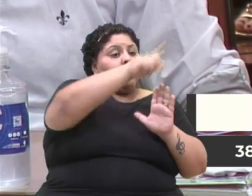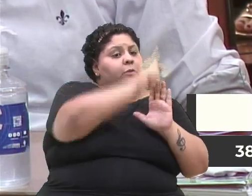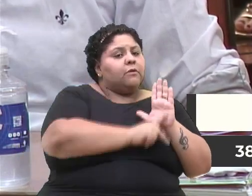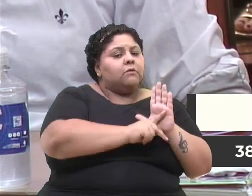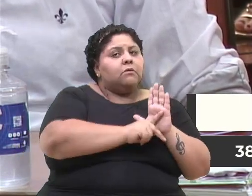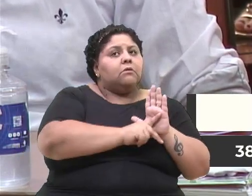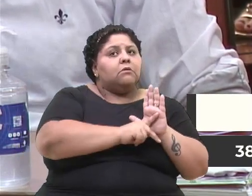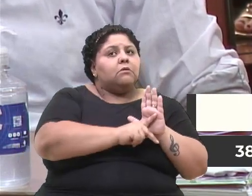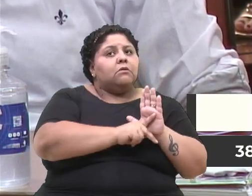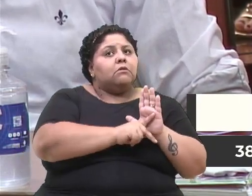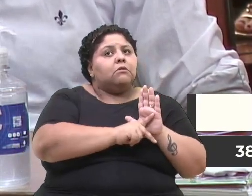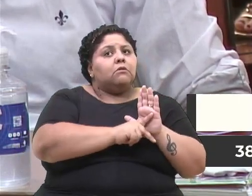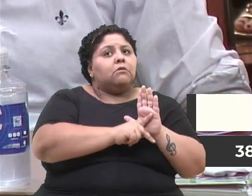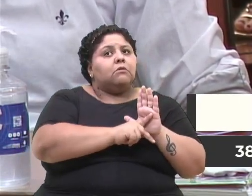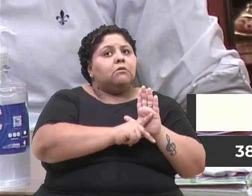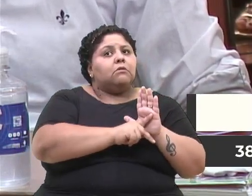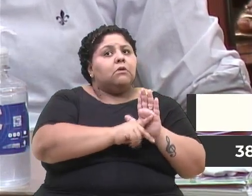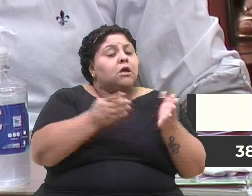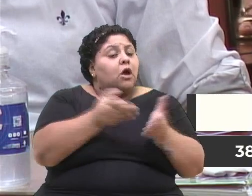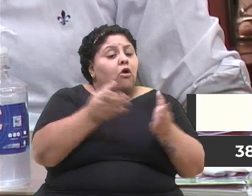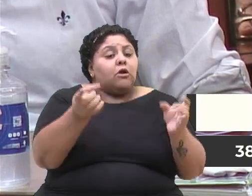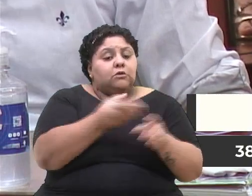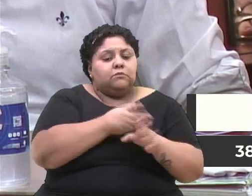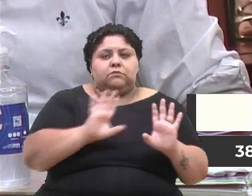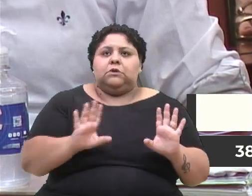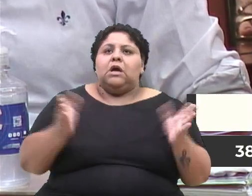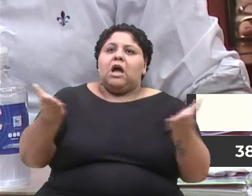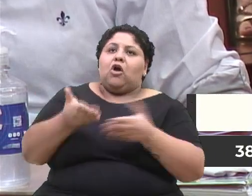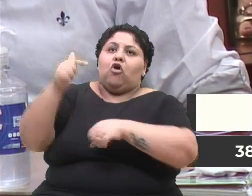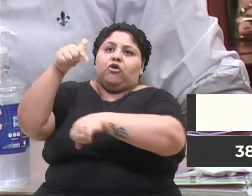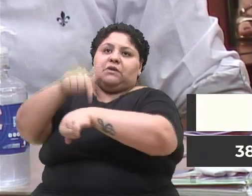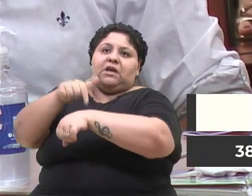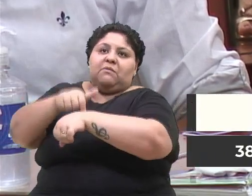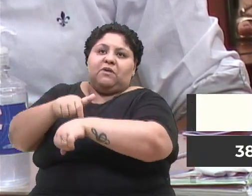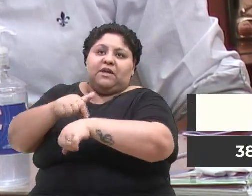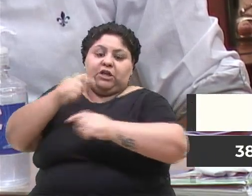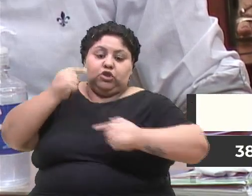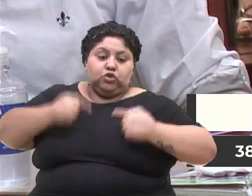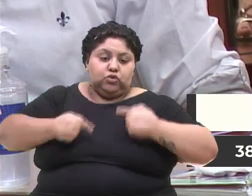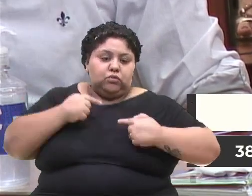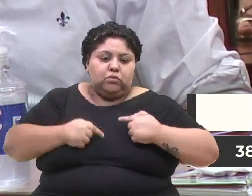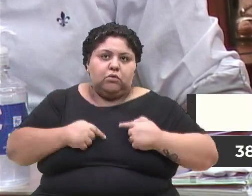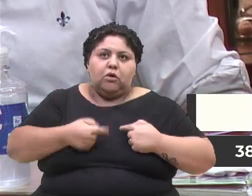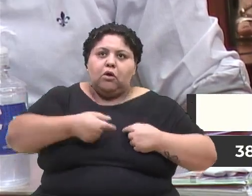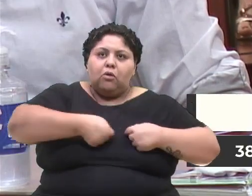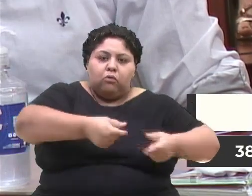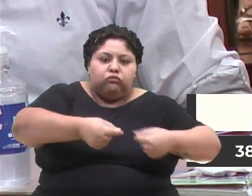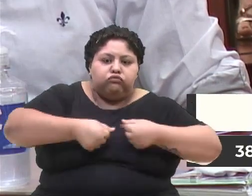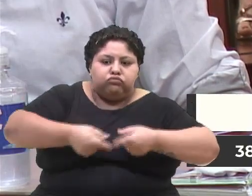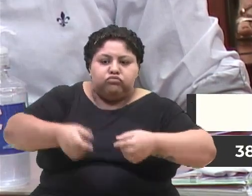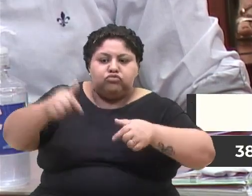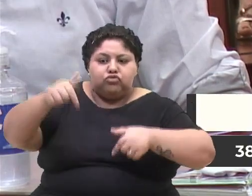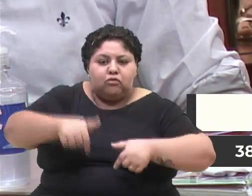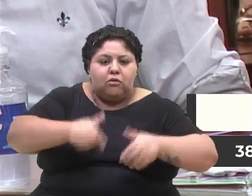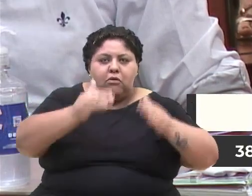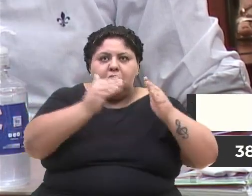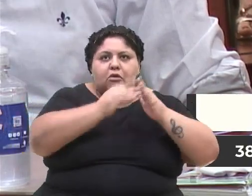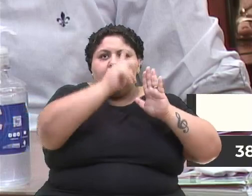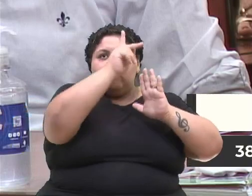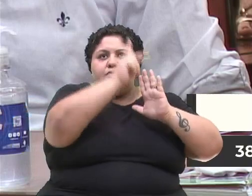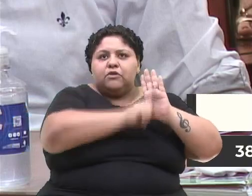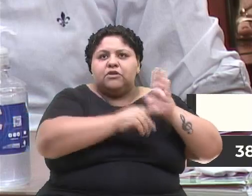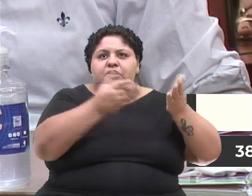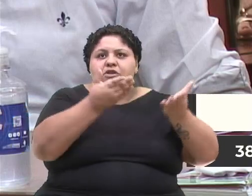vem o projeto de lá e está resolvido. Agora, só o tempo que a gente está aqui já discutindo, os custos que está tendo aqui, só aqui dentro da Câmara, o projeto já pagou